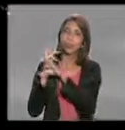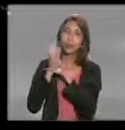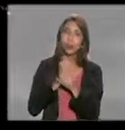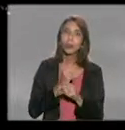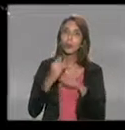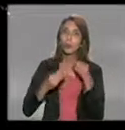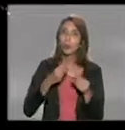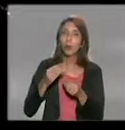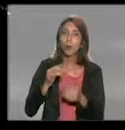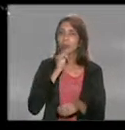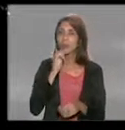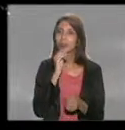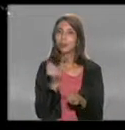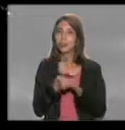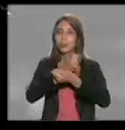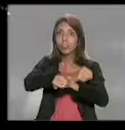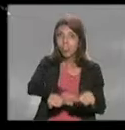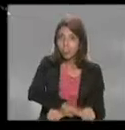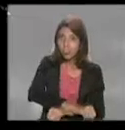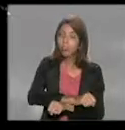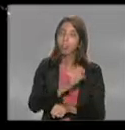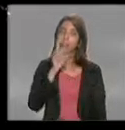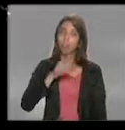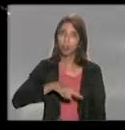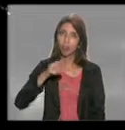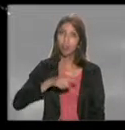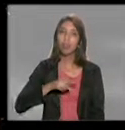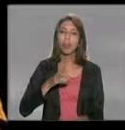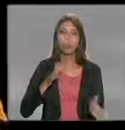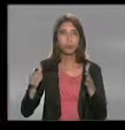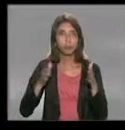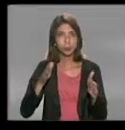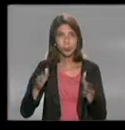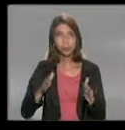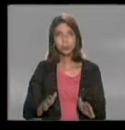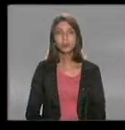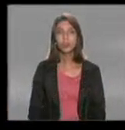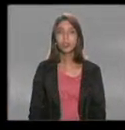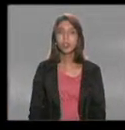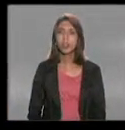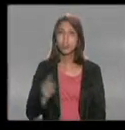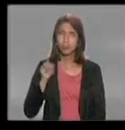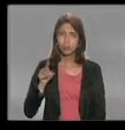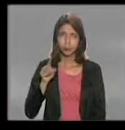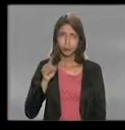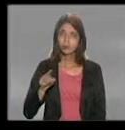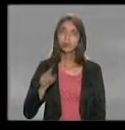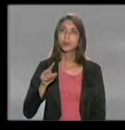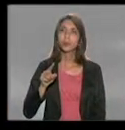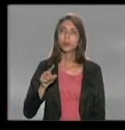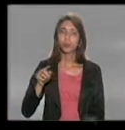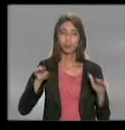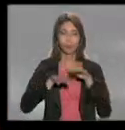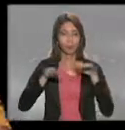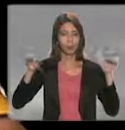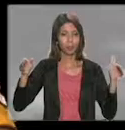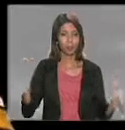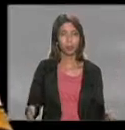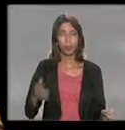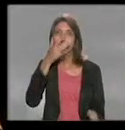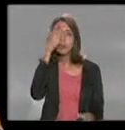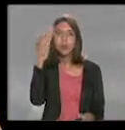ações afirmativas, né, do histórico brasileiro pela questão da escravidão que foi processuada dentro